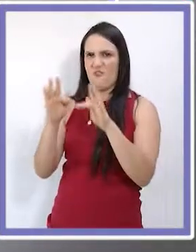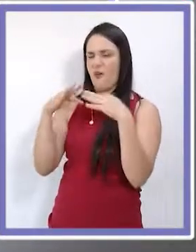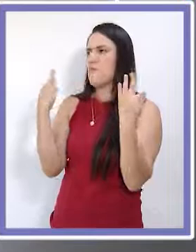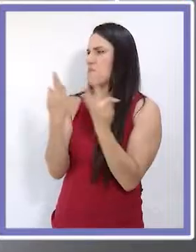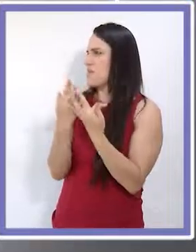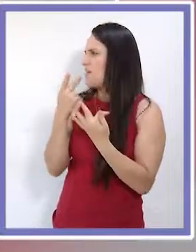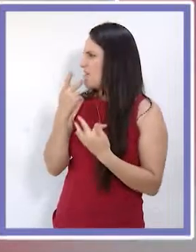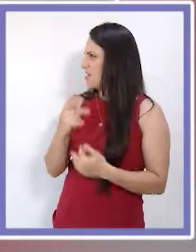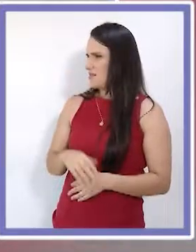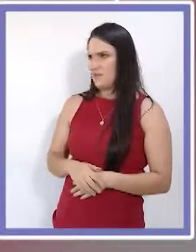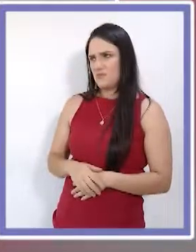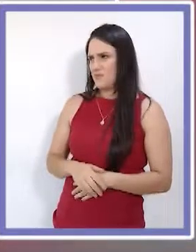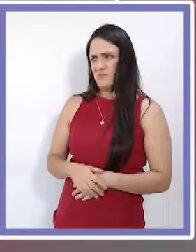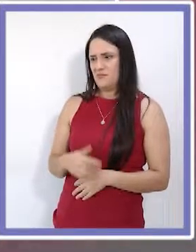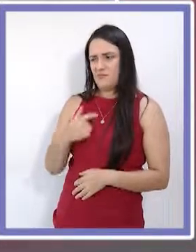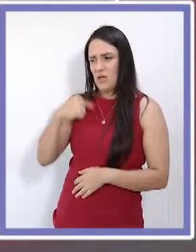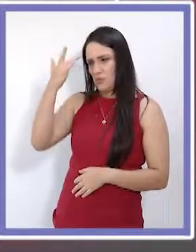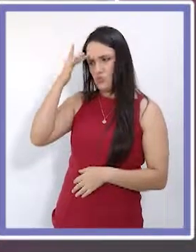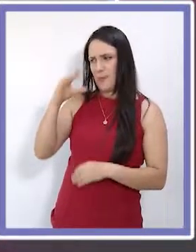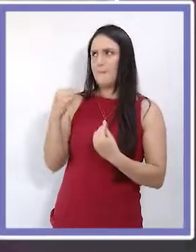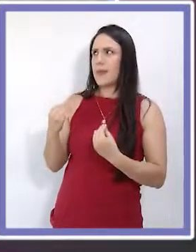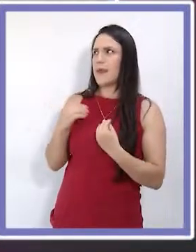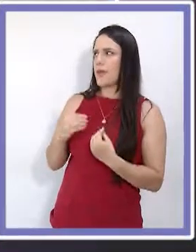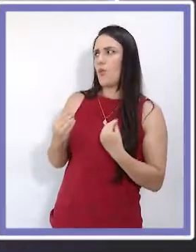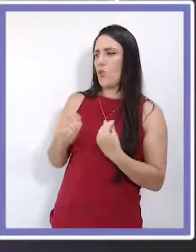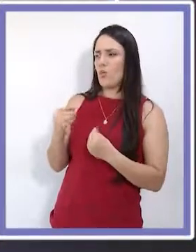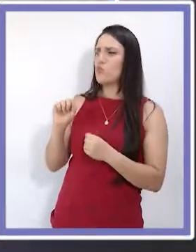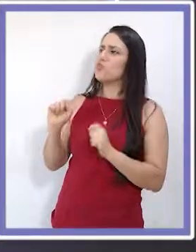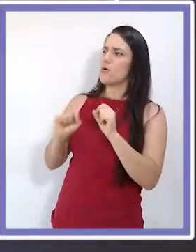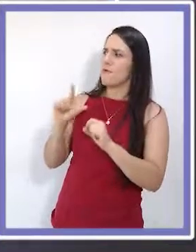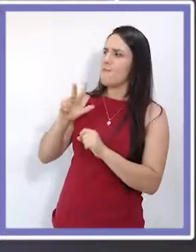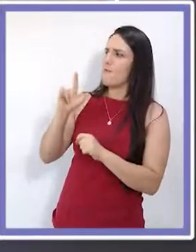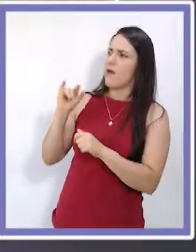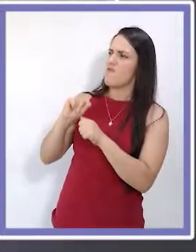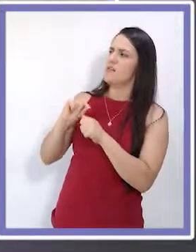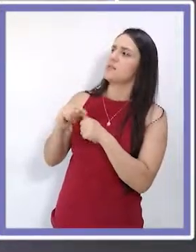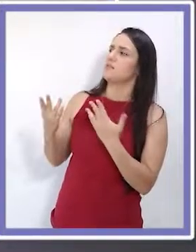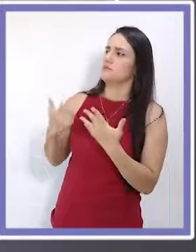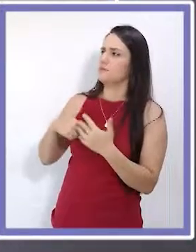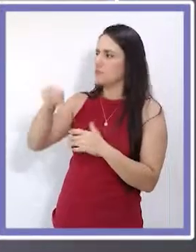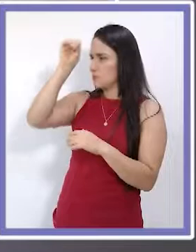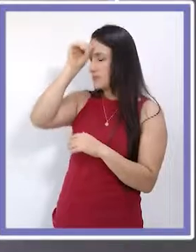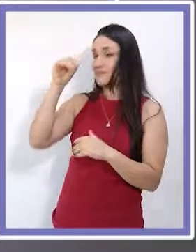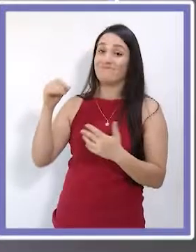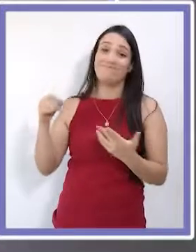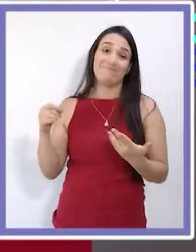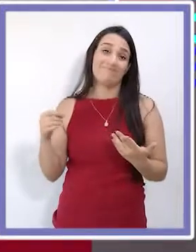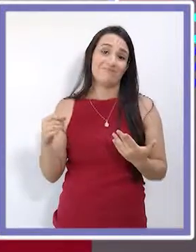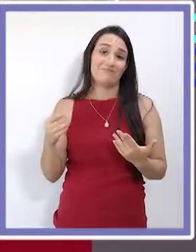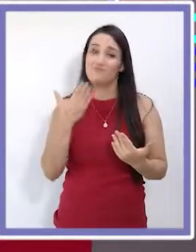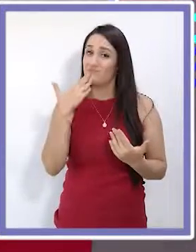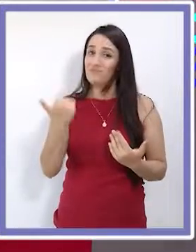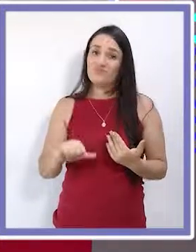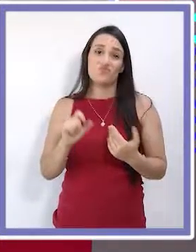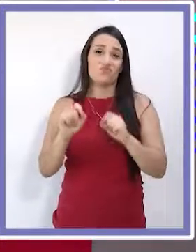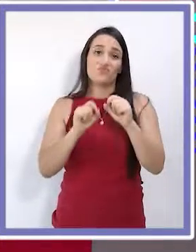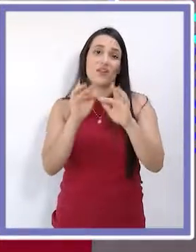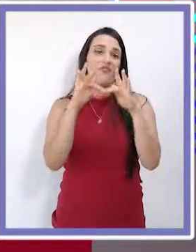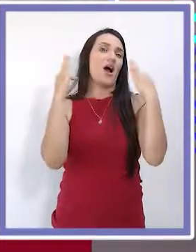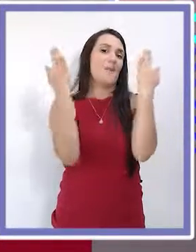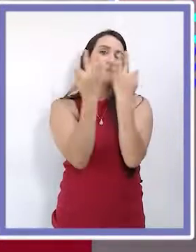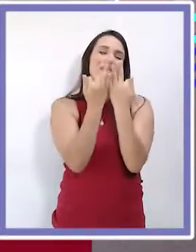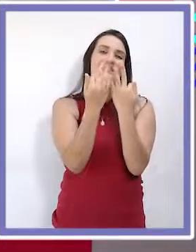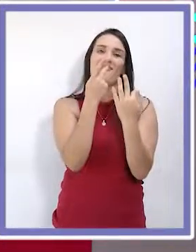a família alega que não conhece a vontade do doador. Então, sem sombra de dúvida, a maior negativa familiar que